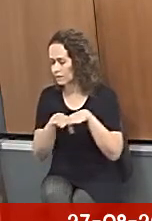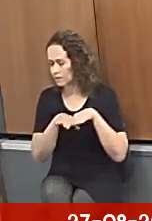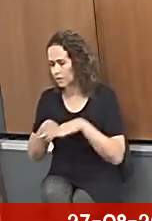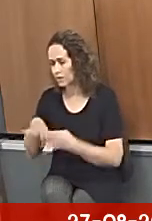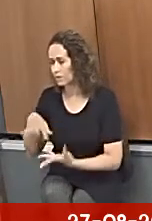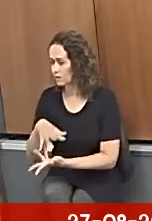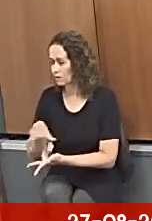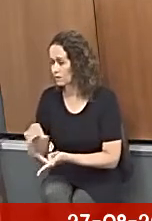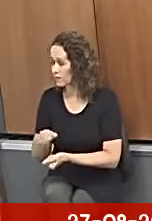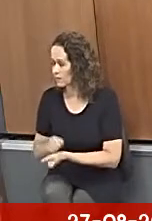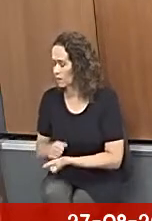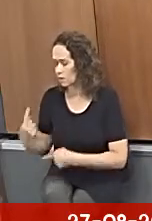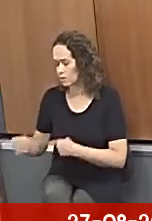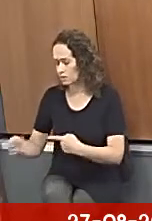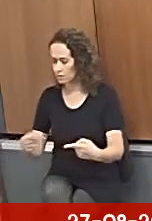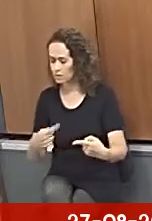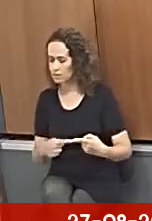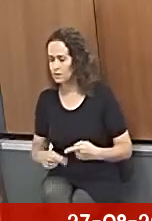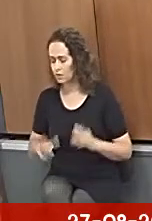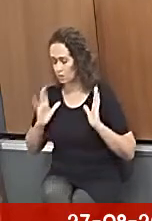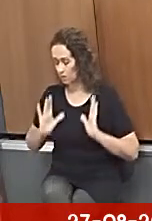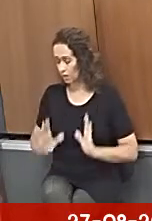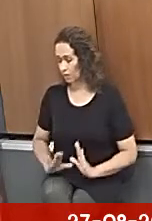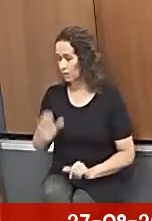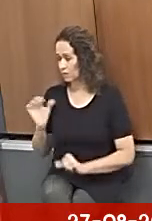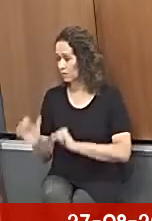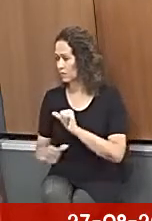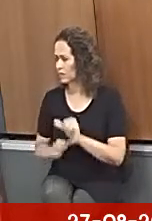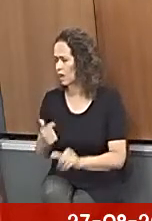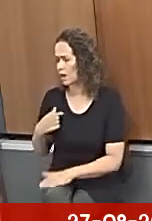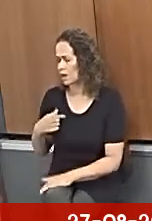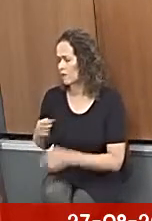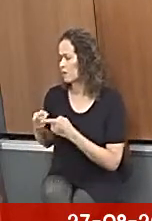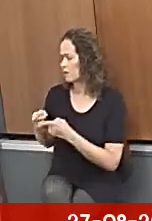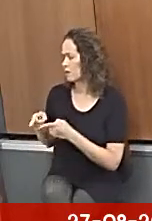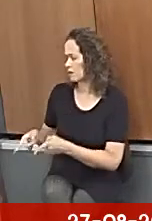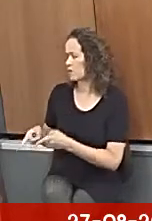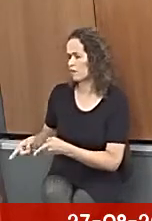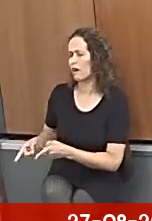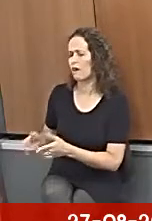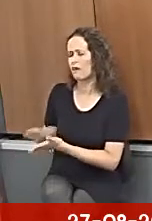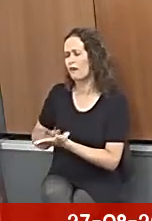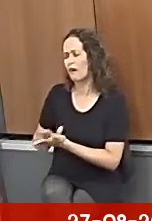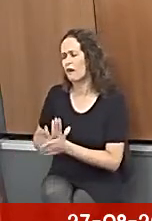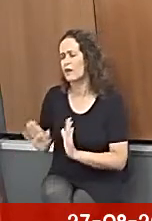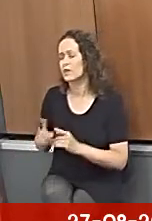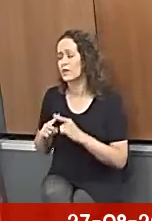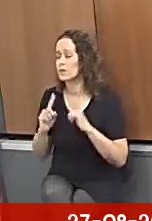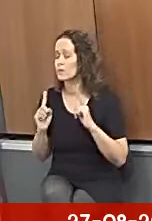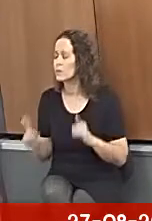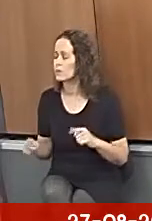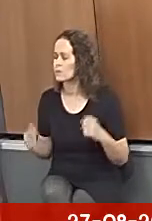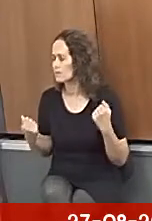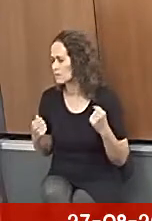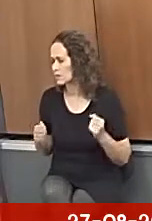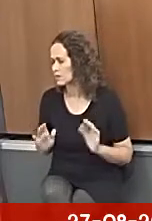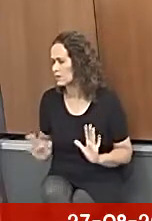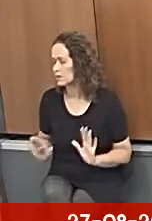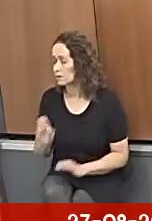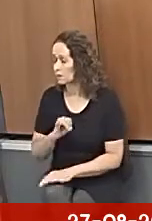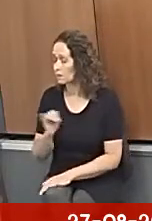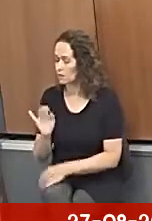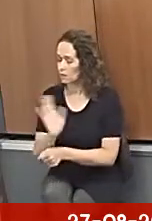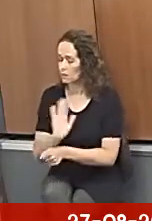é uma clara uma discussão de mudança de postura estou aqui para criticar a minas arena nenhuma outra até mesmo porque não precisa de longe se vai nos